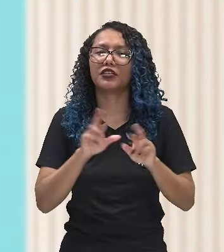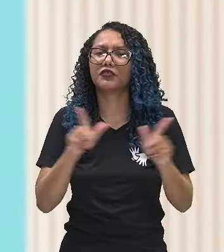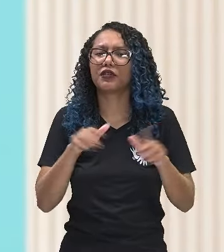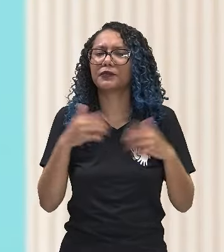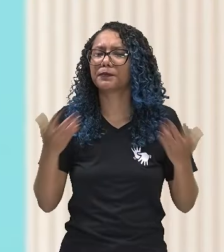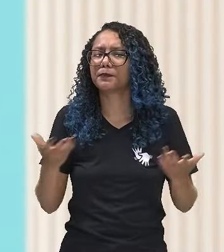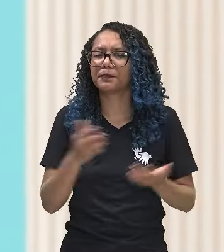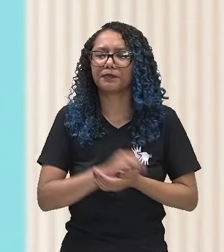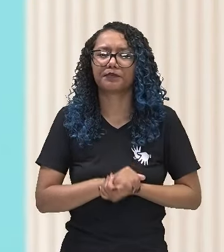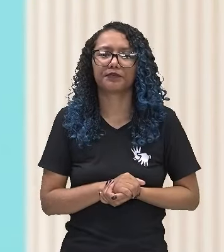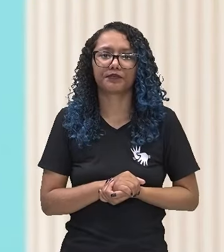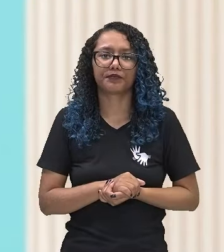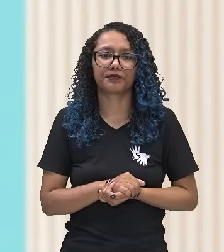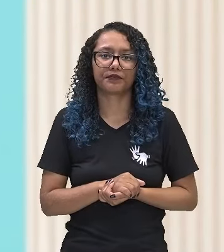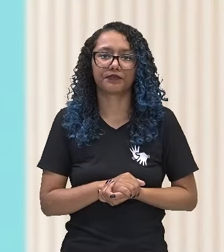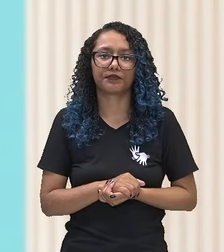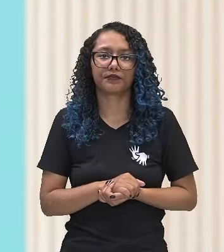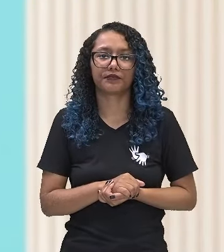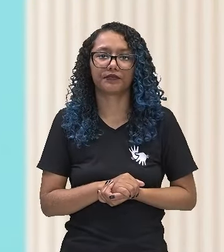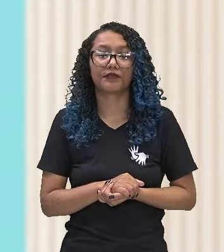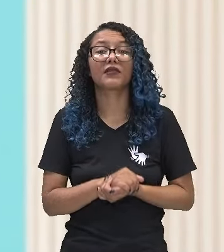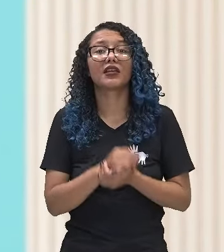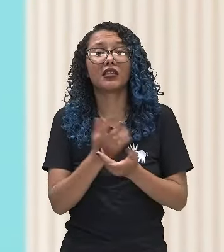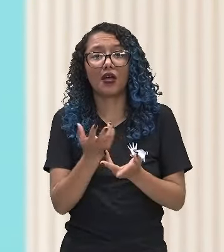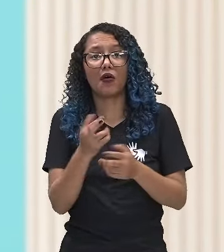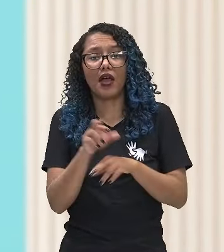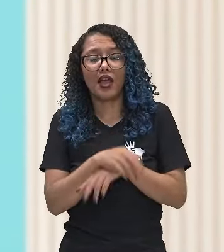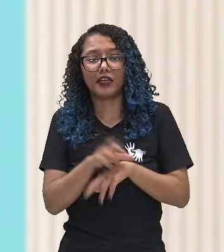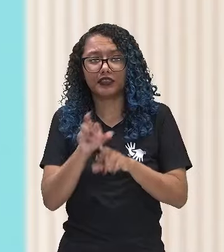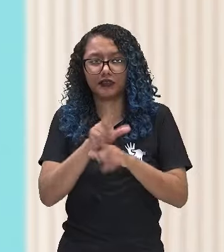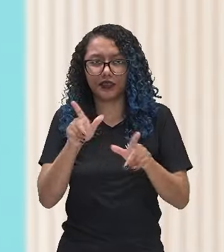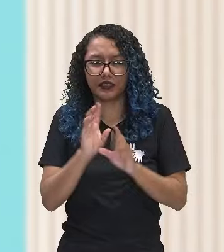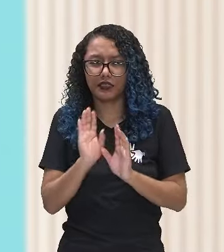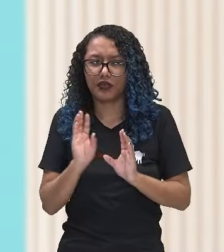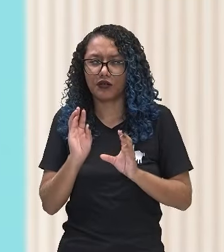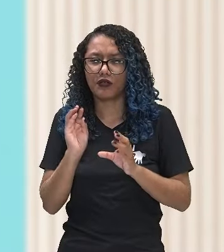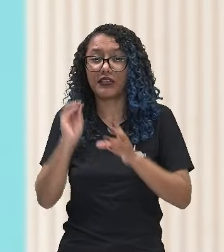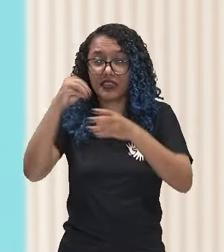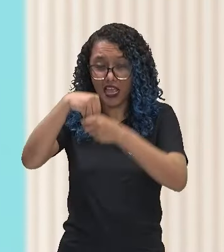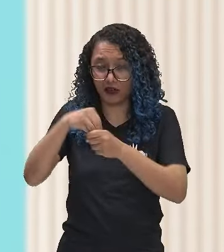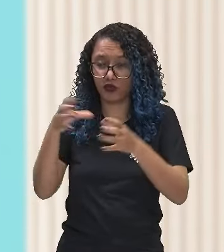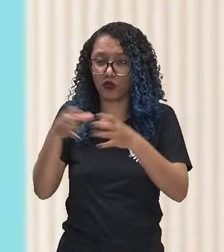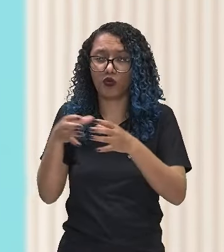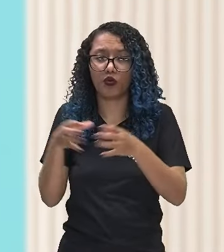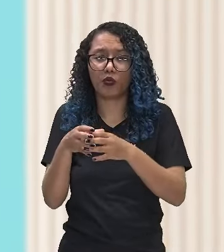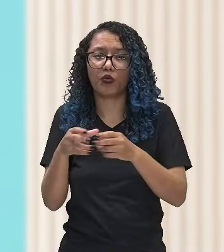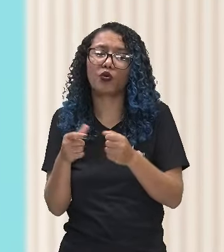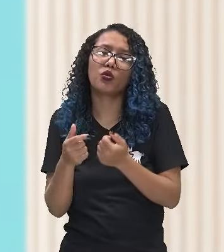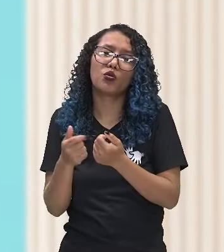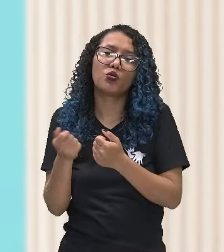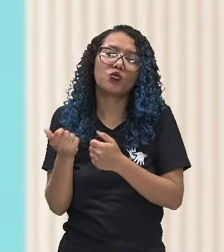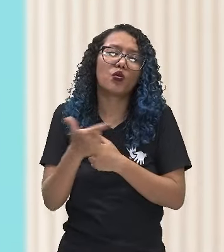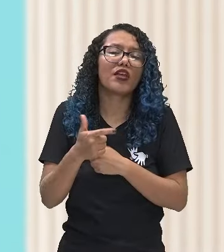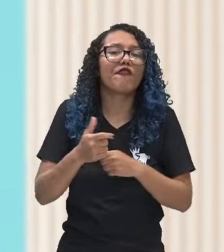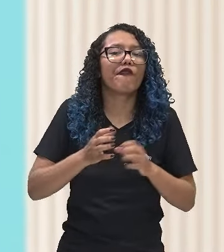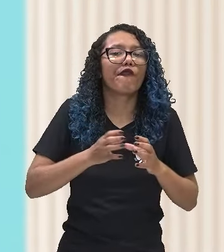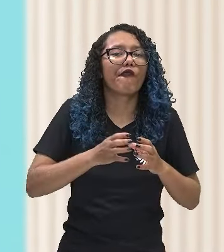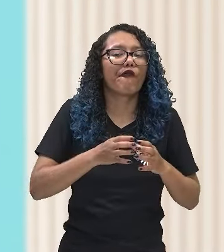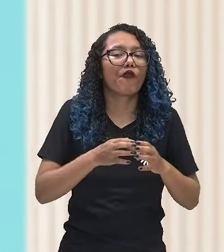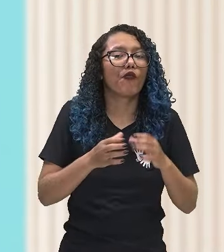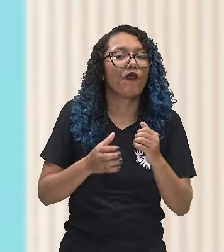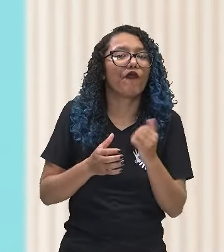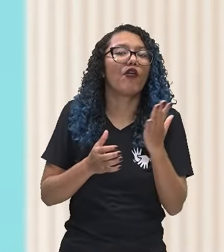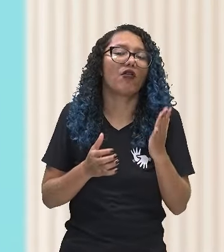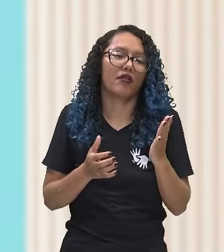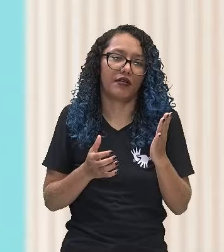interpretadas como diferenças muito mais interclassistas do que intraclassistas. Aqui, as culturas juvenis são